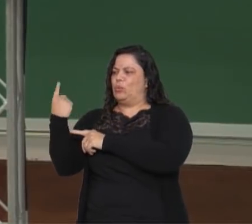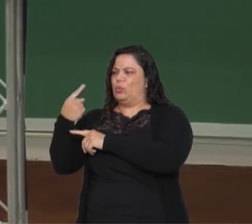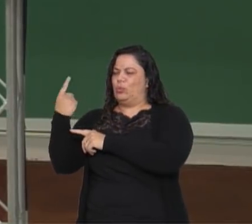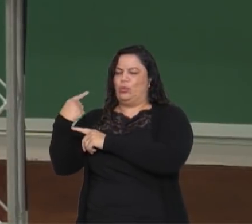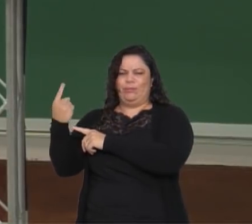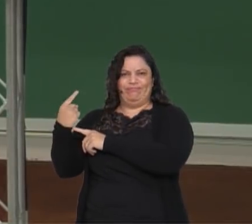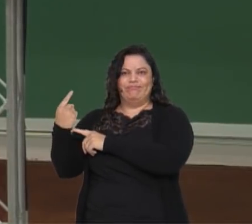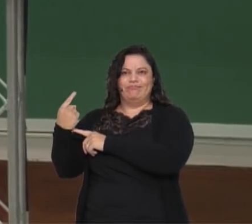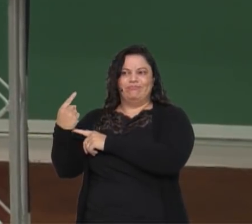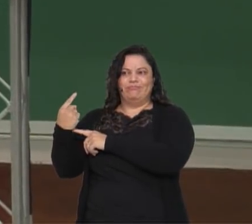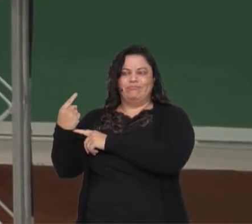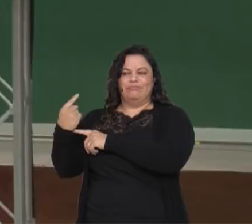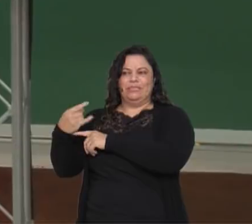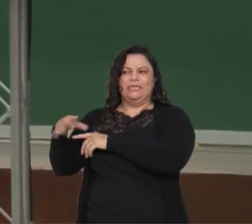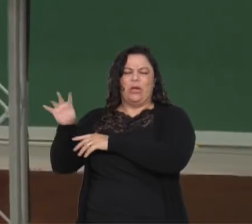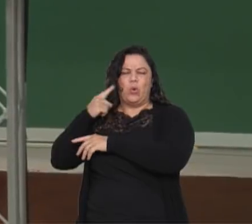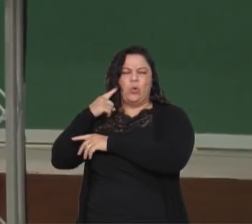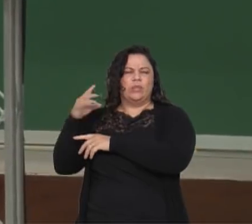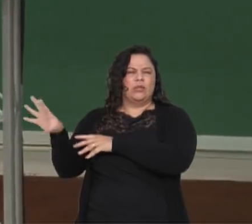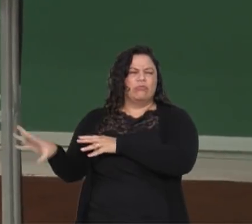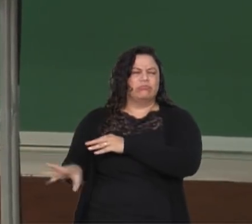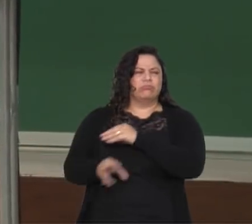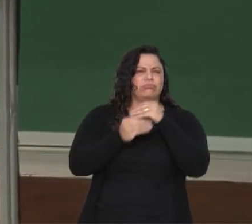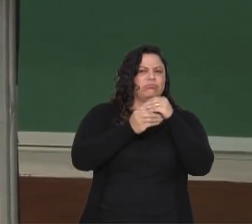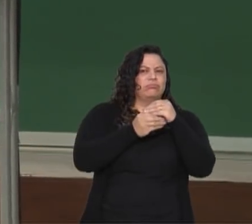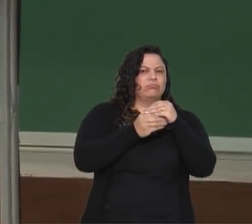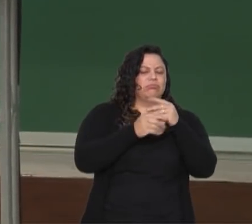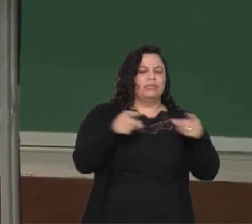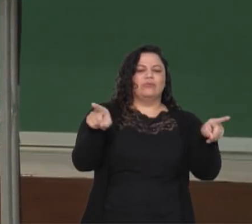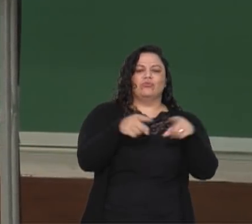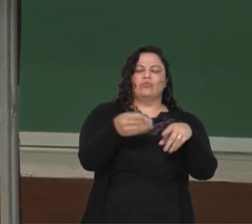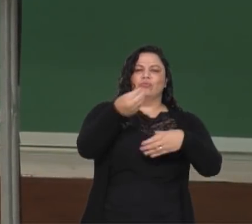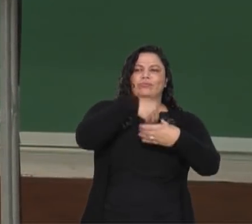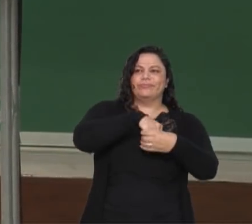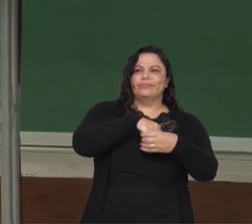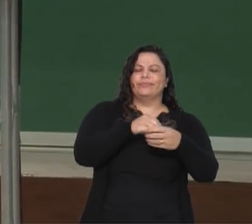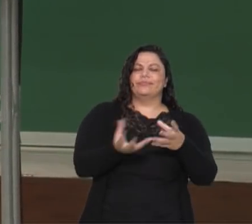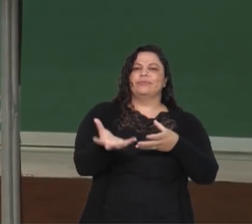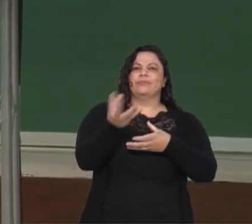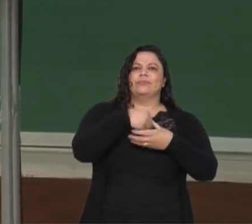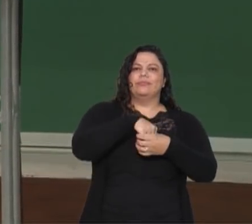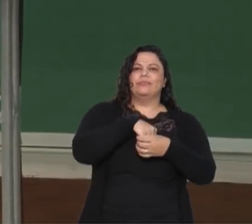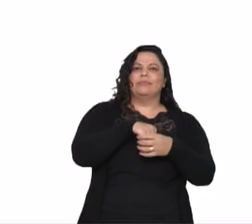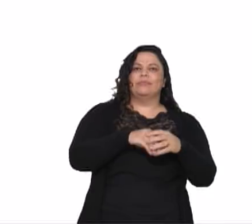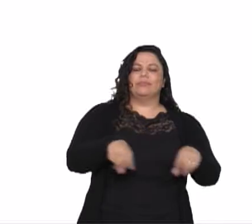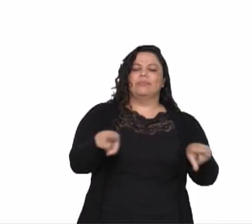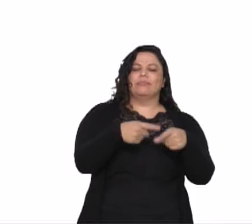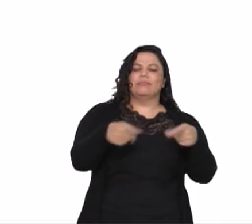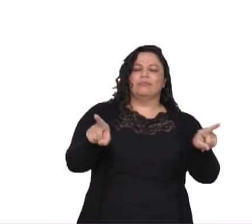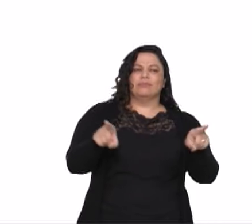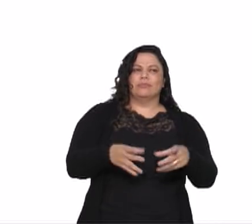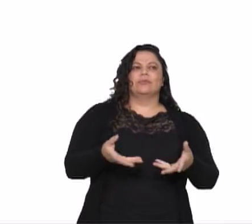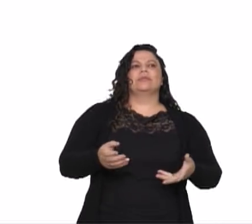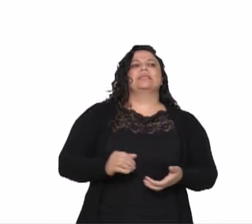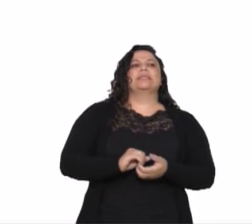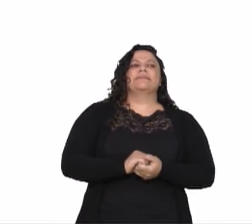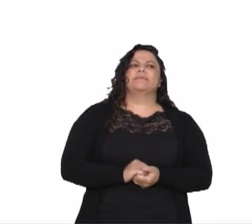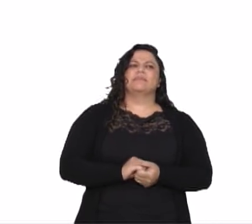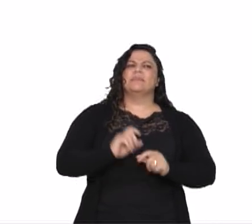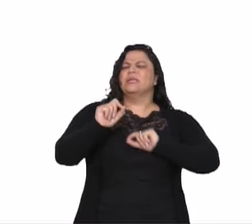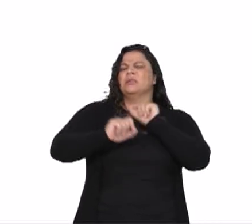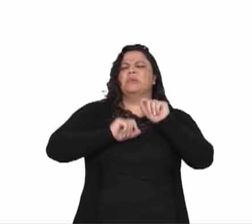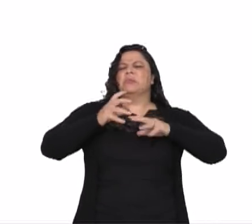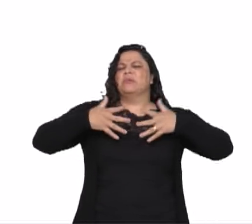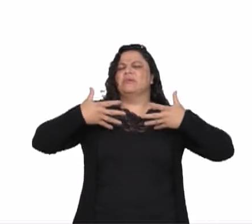ruído, ele incorporou à música. Uma questão importante também quanto ao ruído são as consonâncias e as dissonâncias.